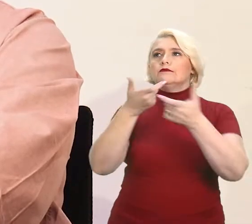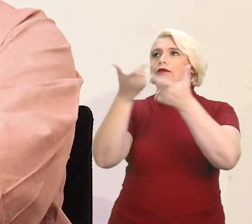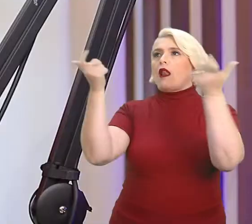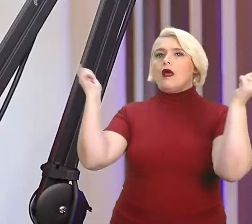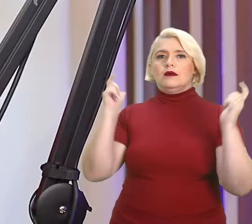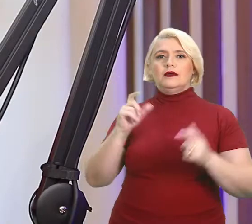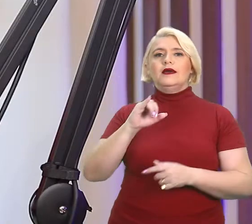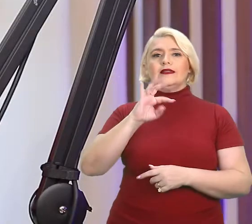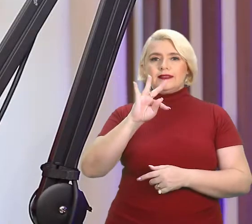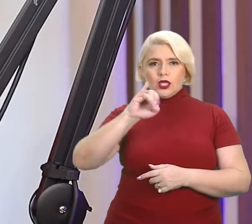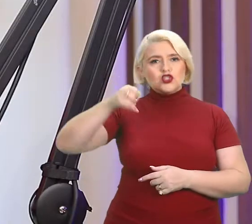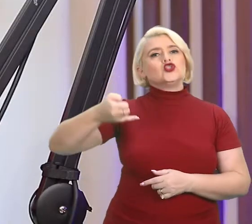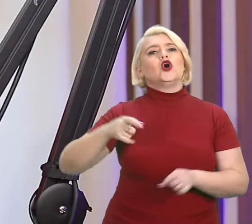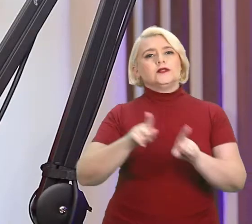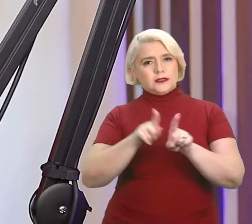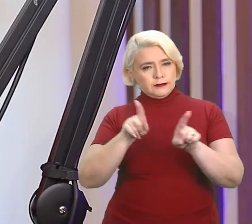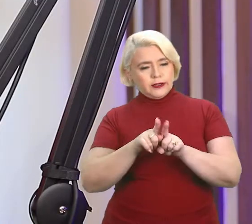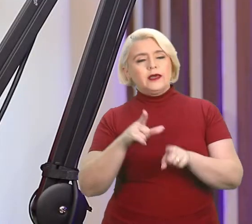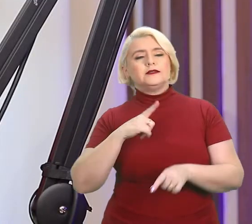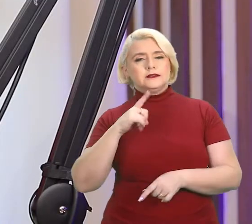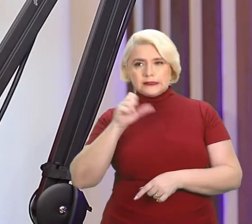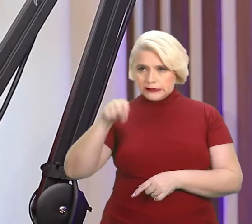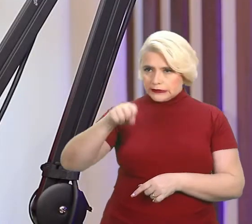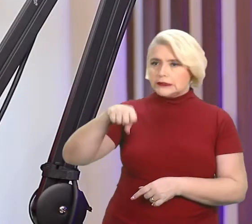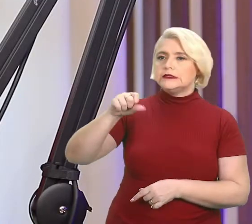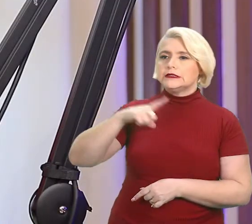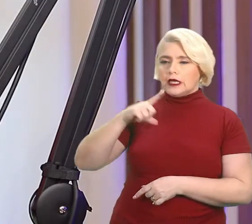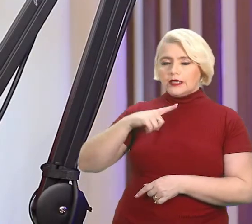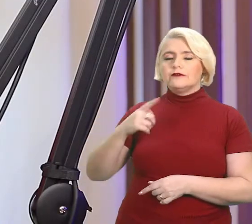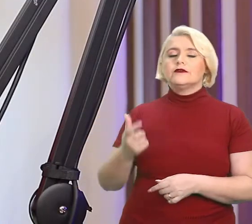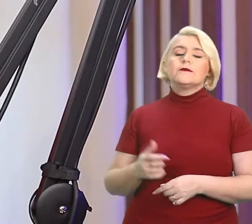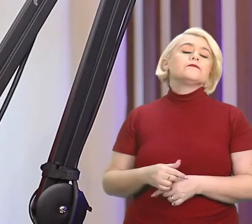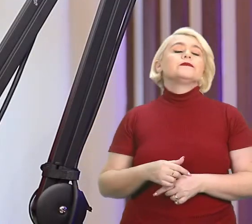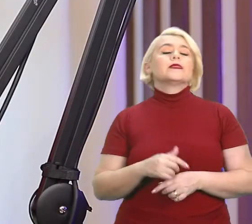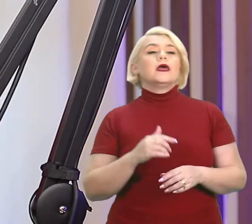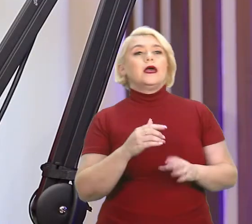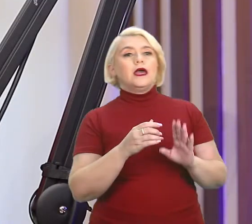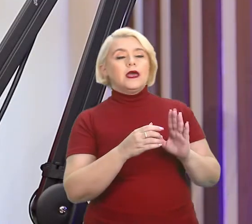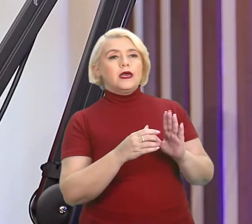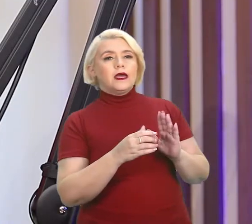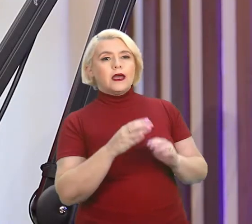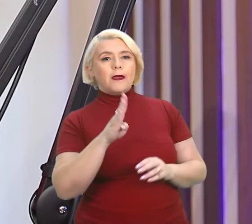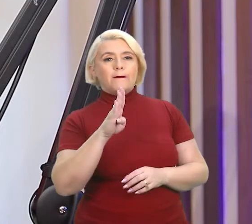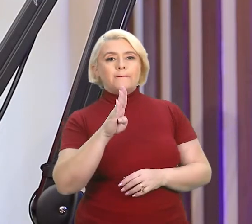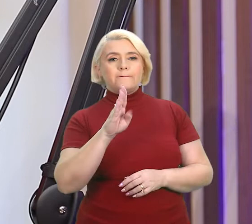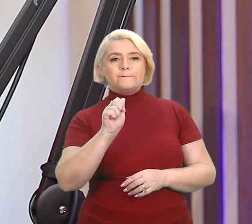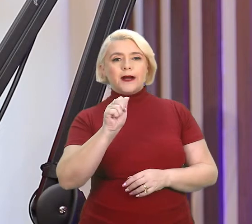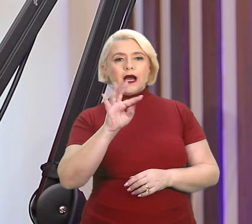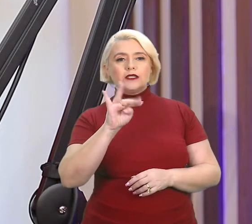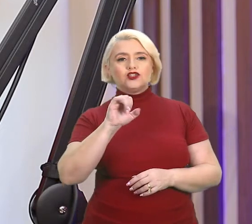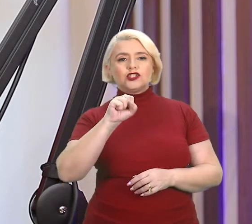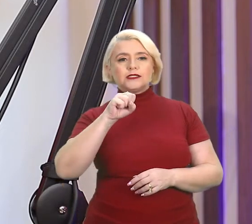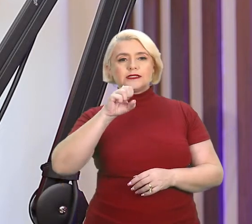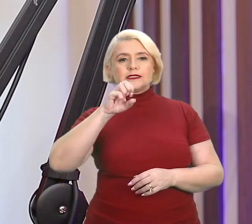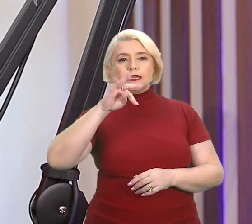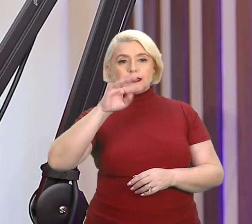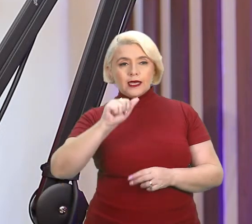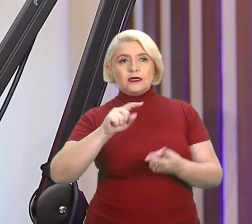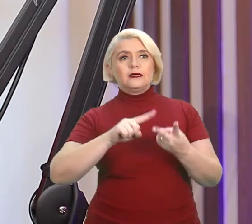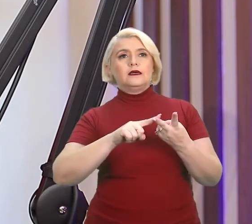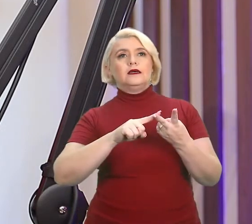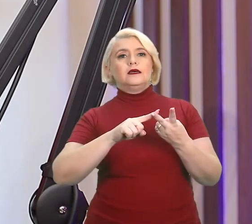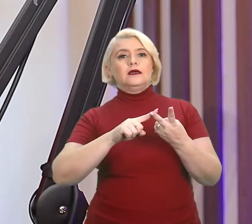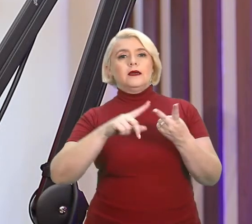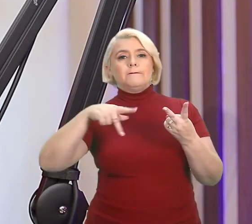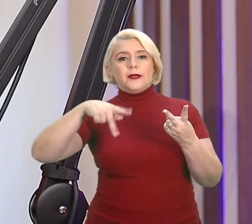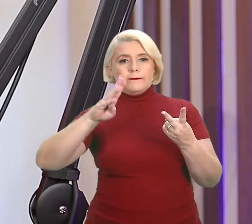teve. Exato, E a Igreja Batista, a Presbiteriana, a Assembleia, Testemunho de Jeová e as